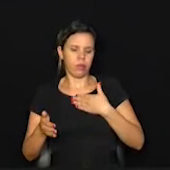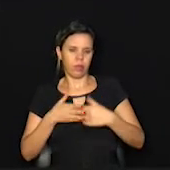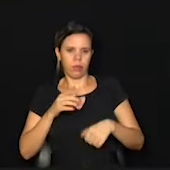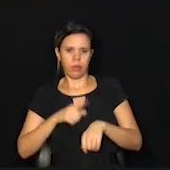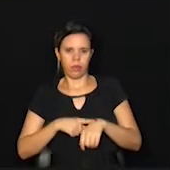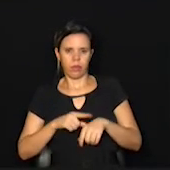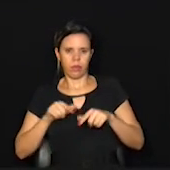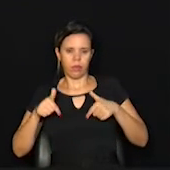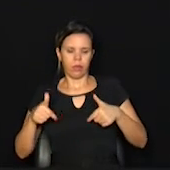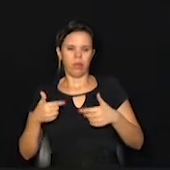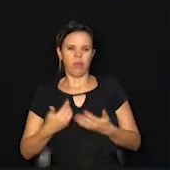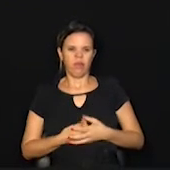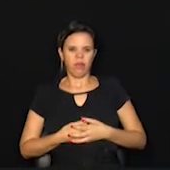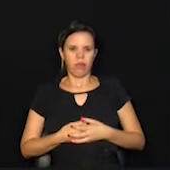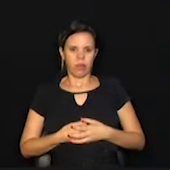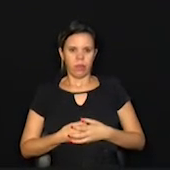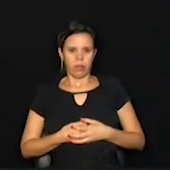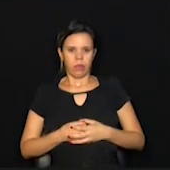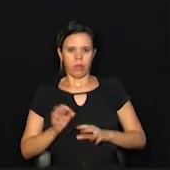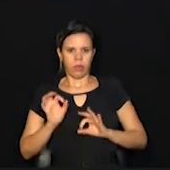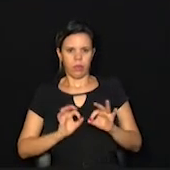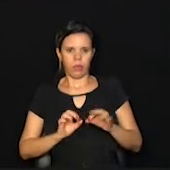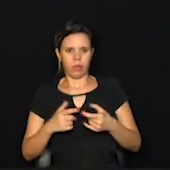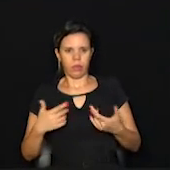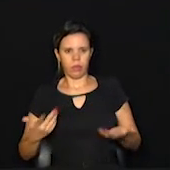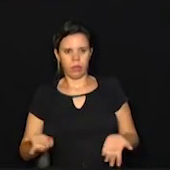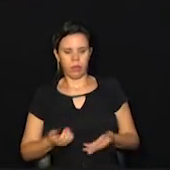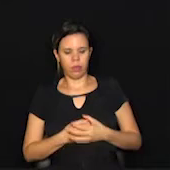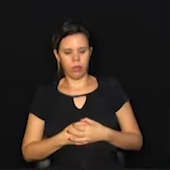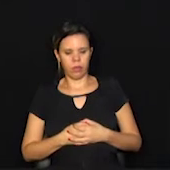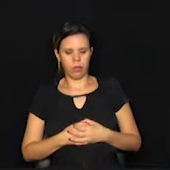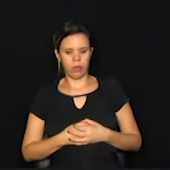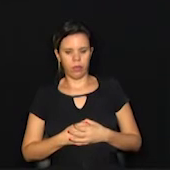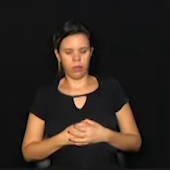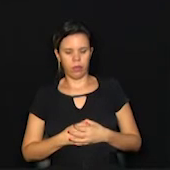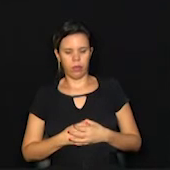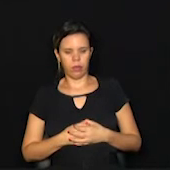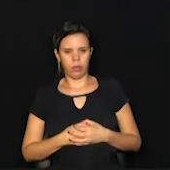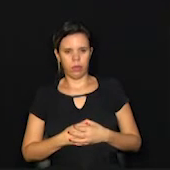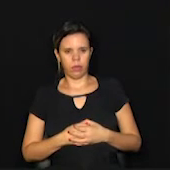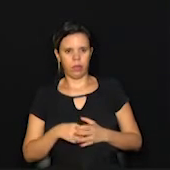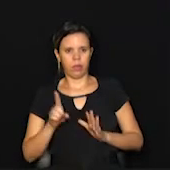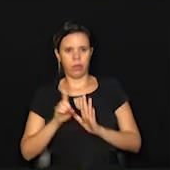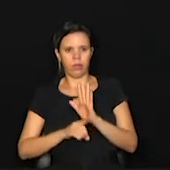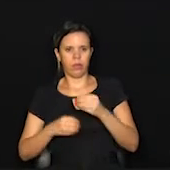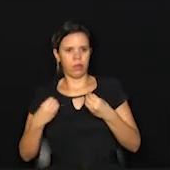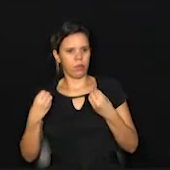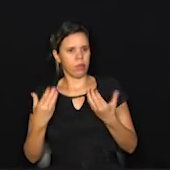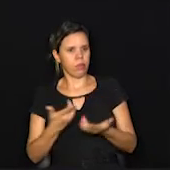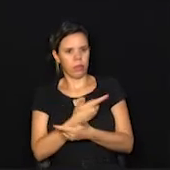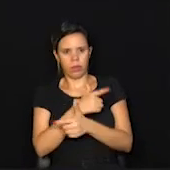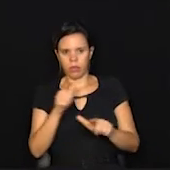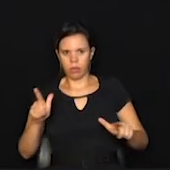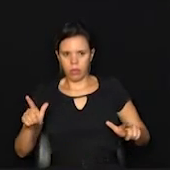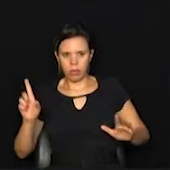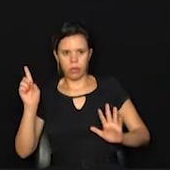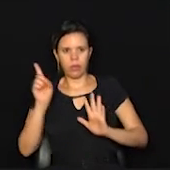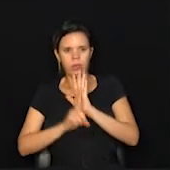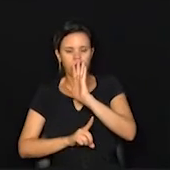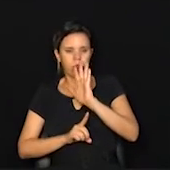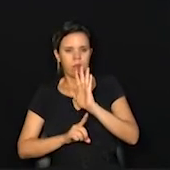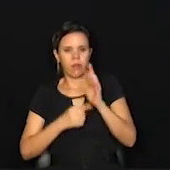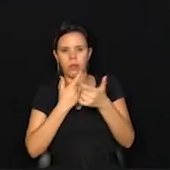momento pode intervir para arrumar as coisas entendeu esse direito Eles não tem esse direito